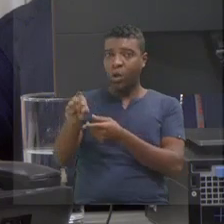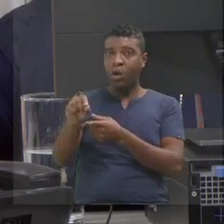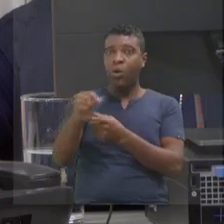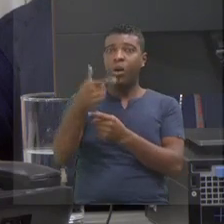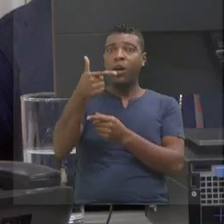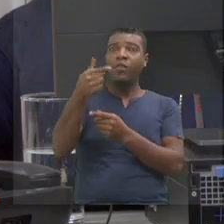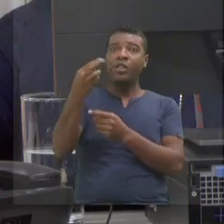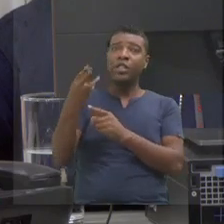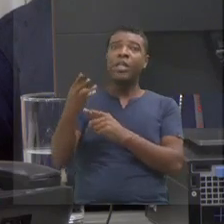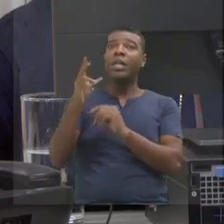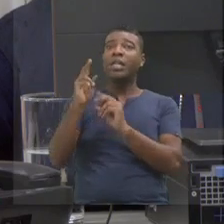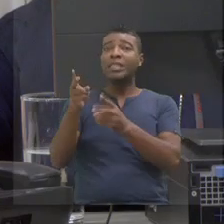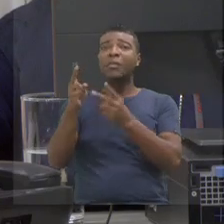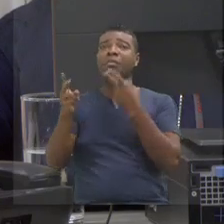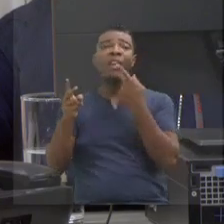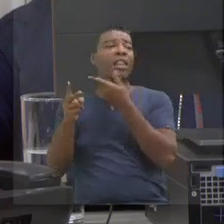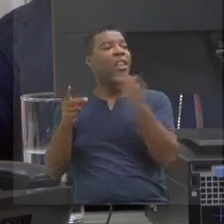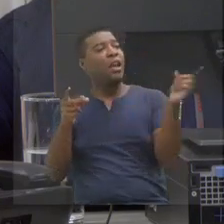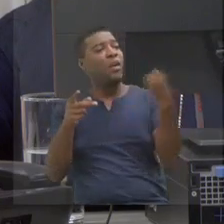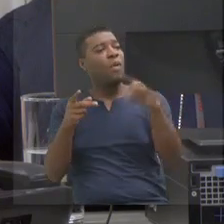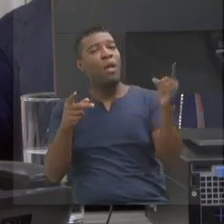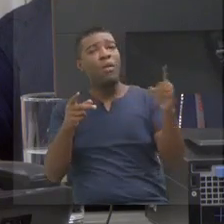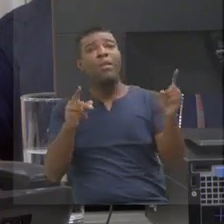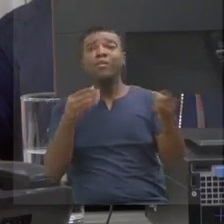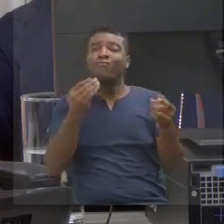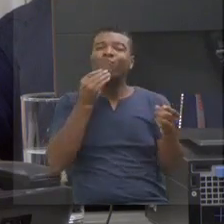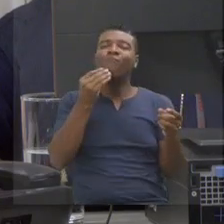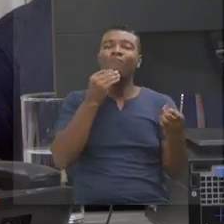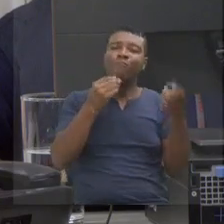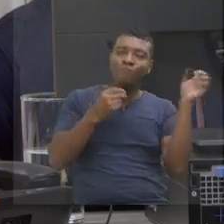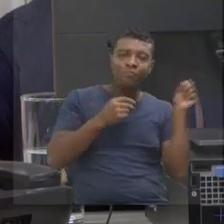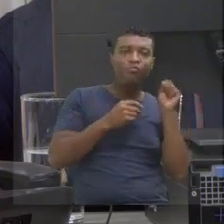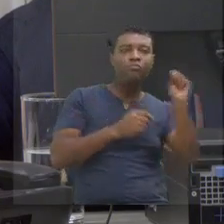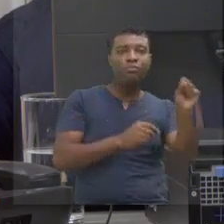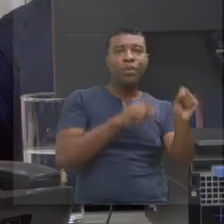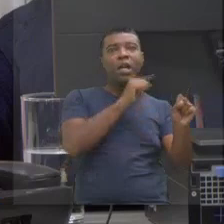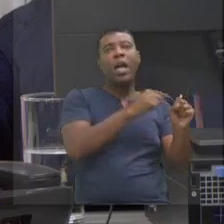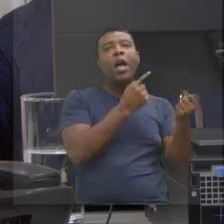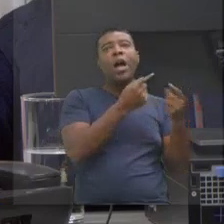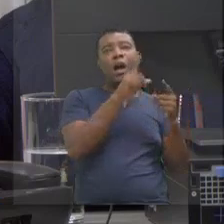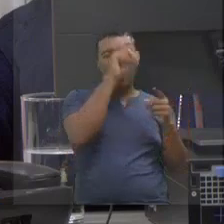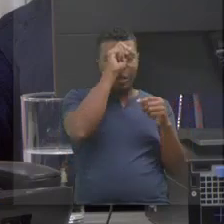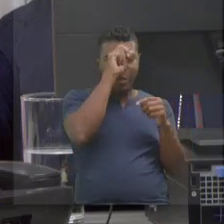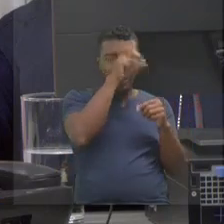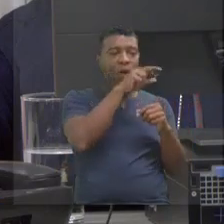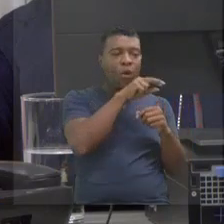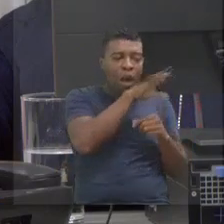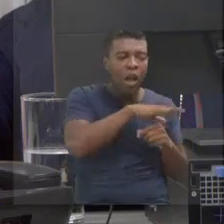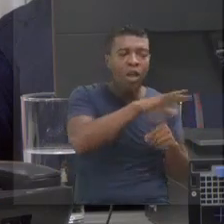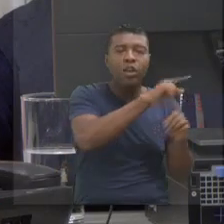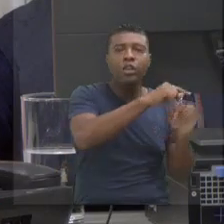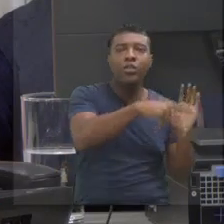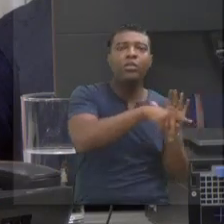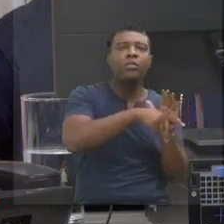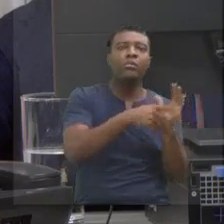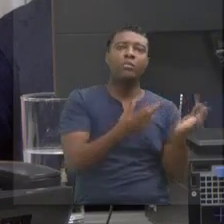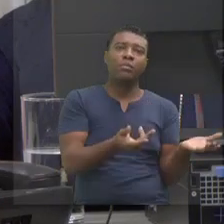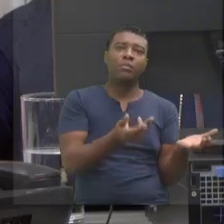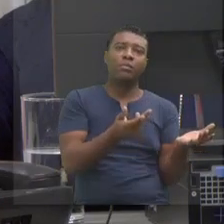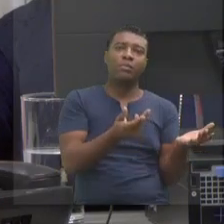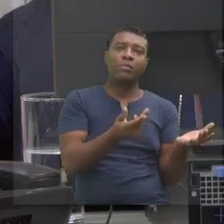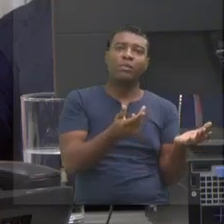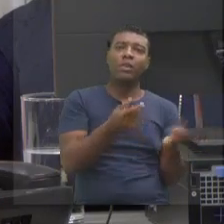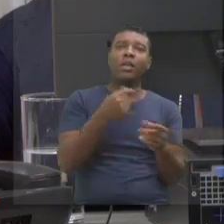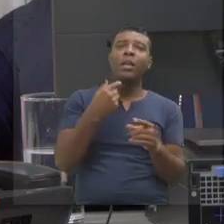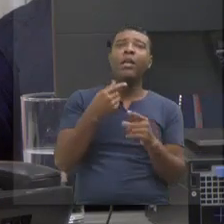queria com essa reestruturação do Hospital Regional que a gente conseguisse uma ampliação de Fato né inclusive o pós né